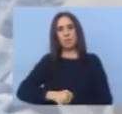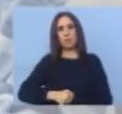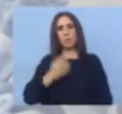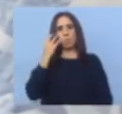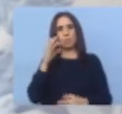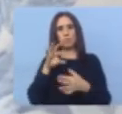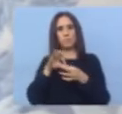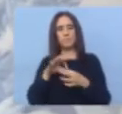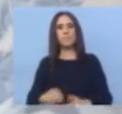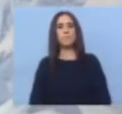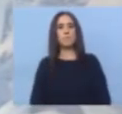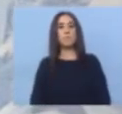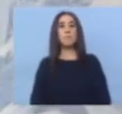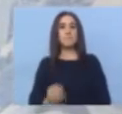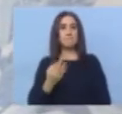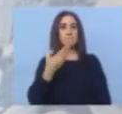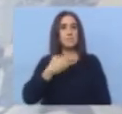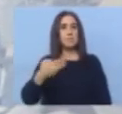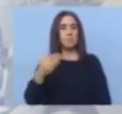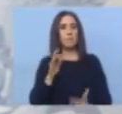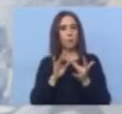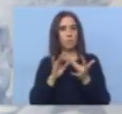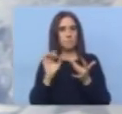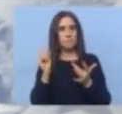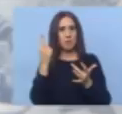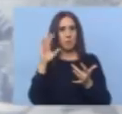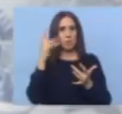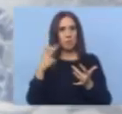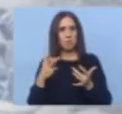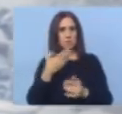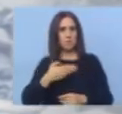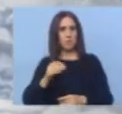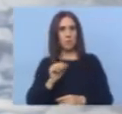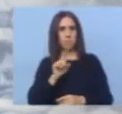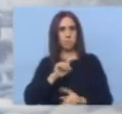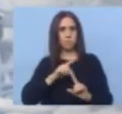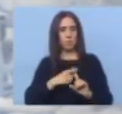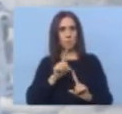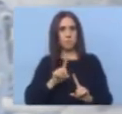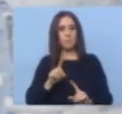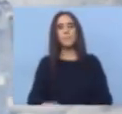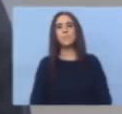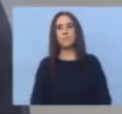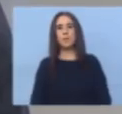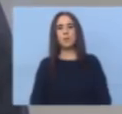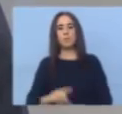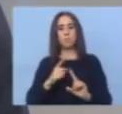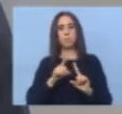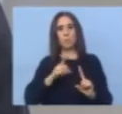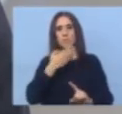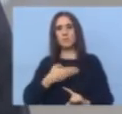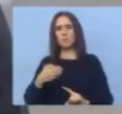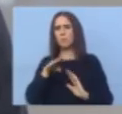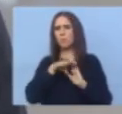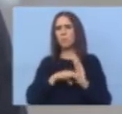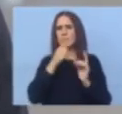uma semana em que houve esse contacto. O que é que acontece durante essa semana do primeiro ano? A semana do primeiro ano, os programas são mais ou menos sempre